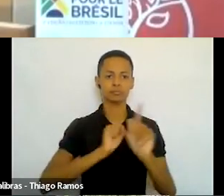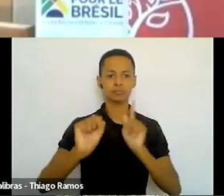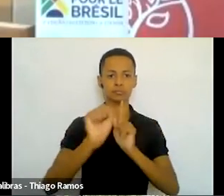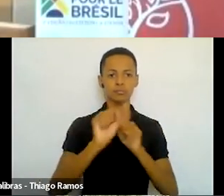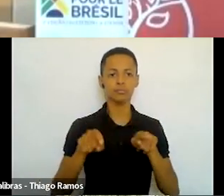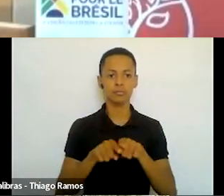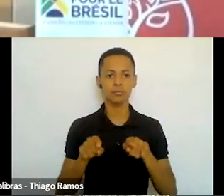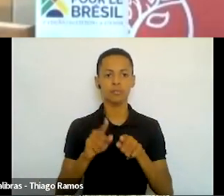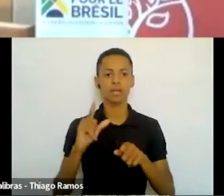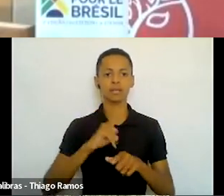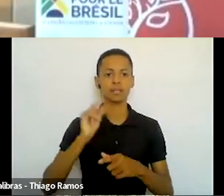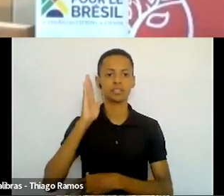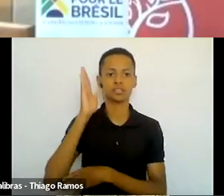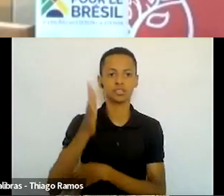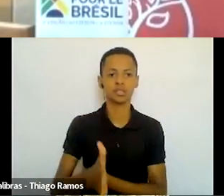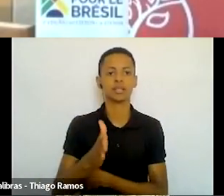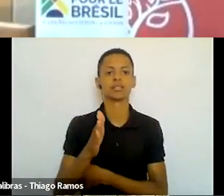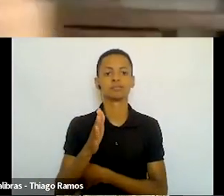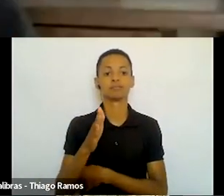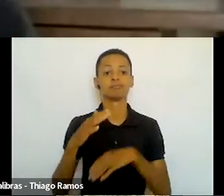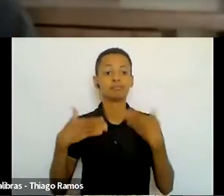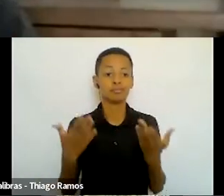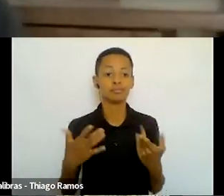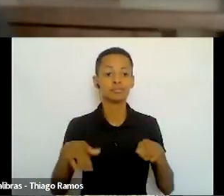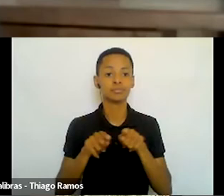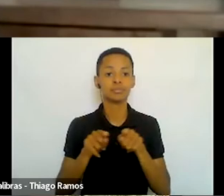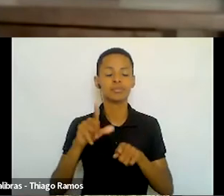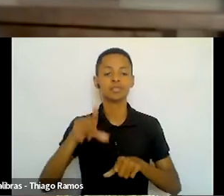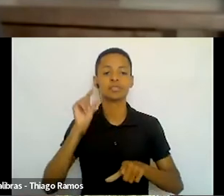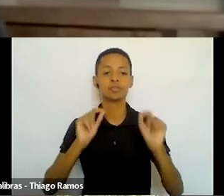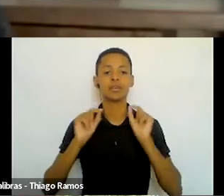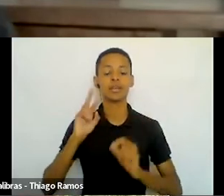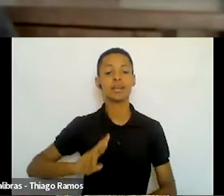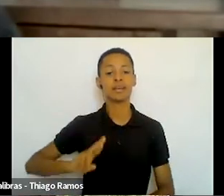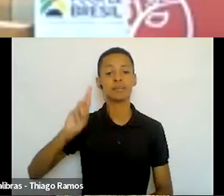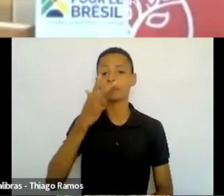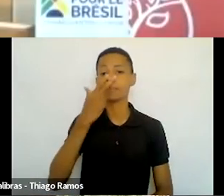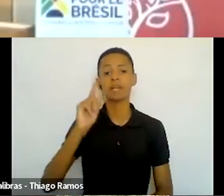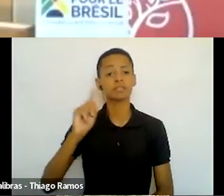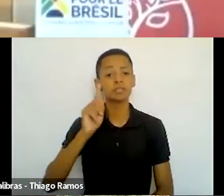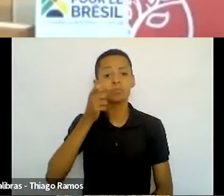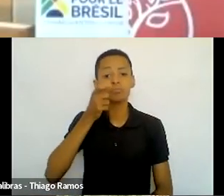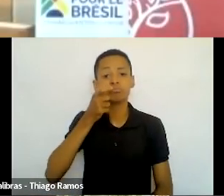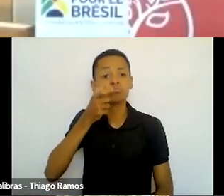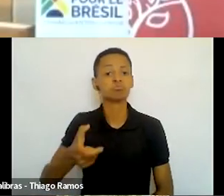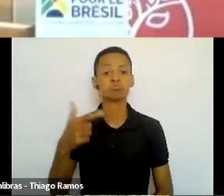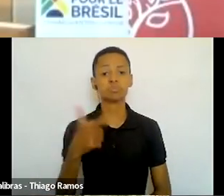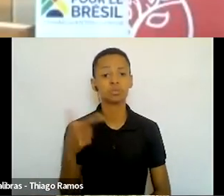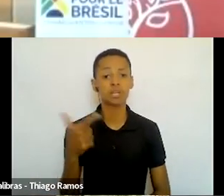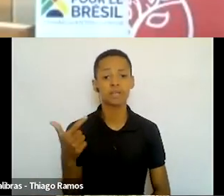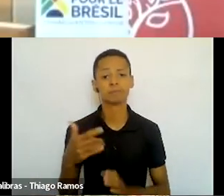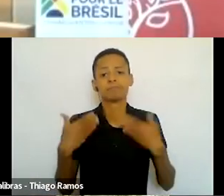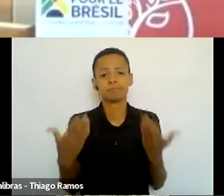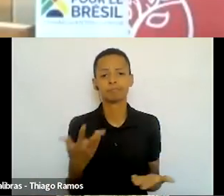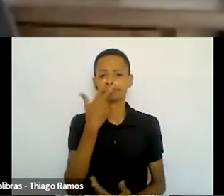pessoas acham que decidem diretamente tudo. A escolha de representantes parece que não interessa mais. Se a gente